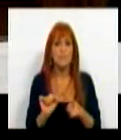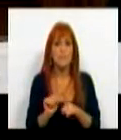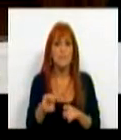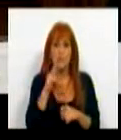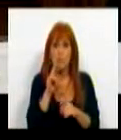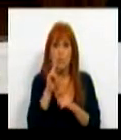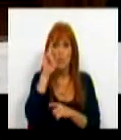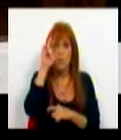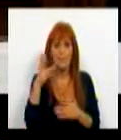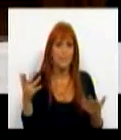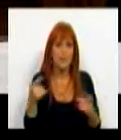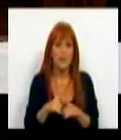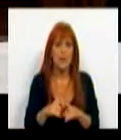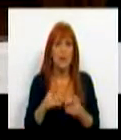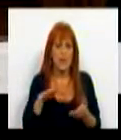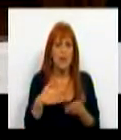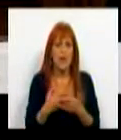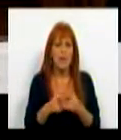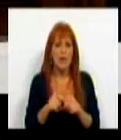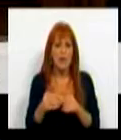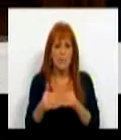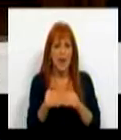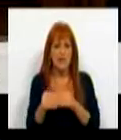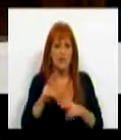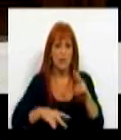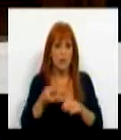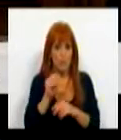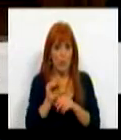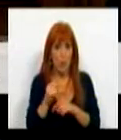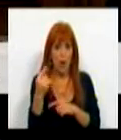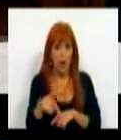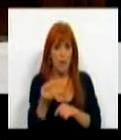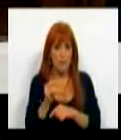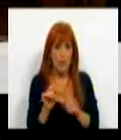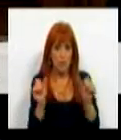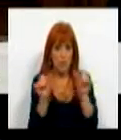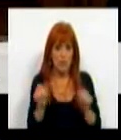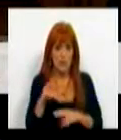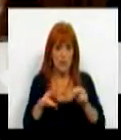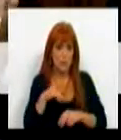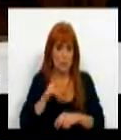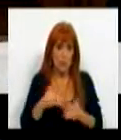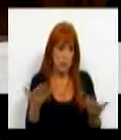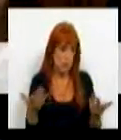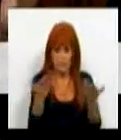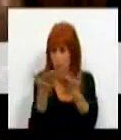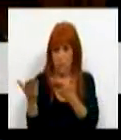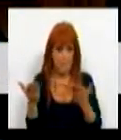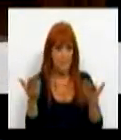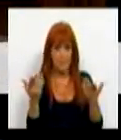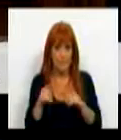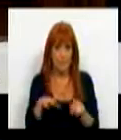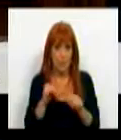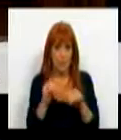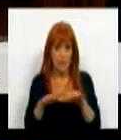de juro. Portanto, há efeitos na margem financeira do banco, do sistema bancário português. É hoje, enfim,